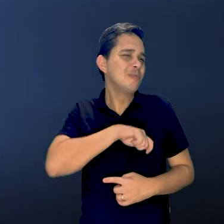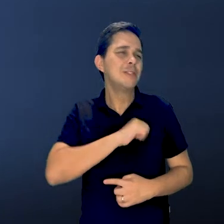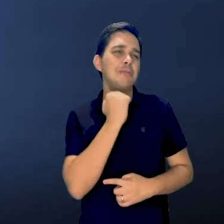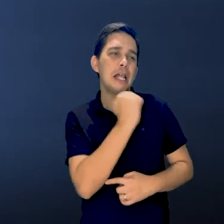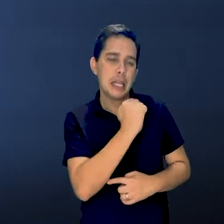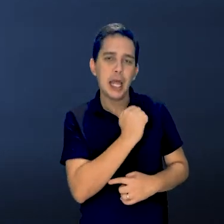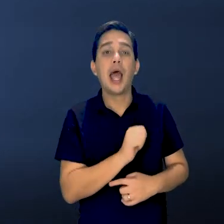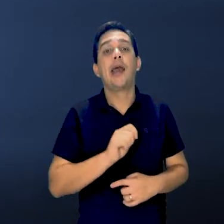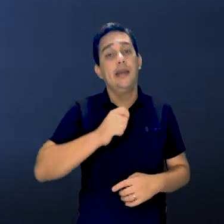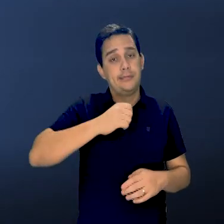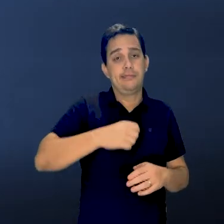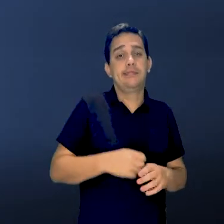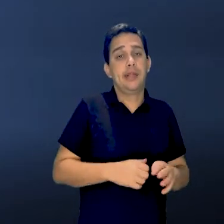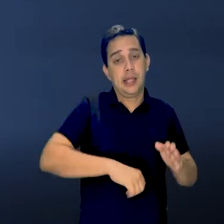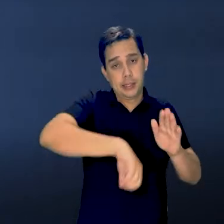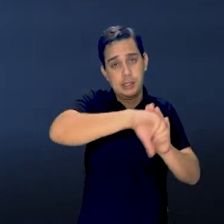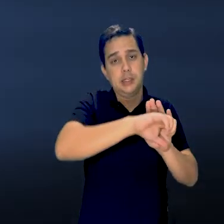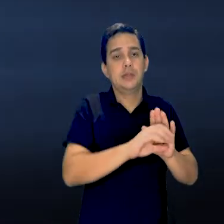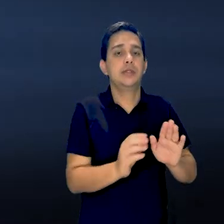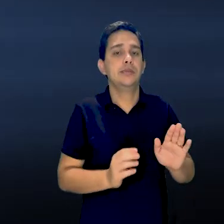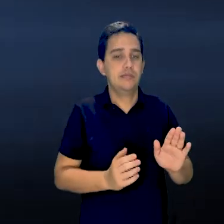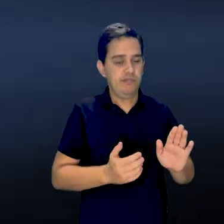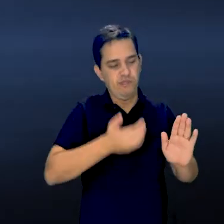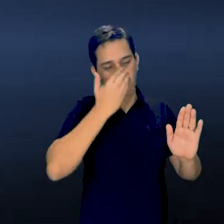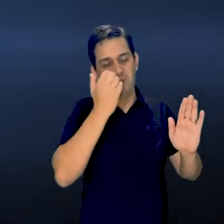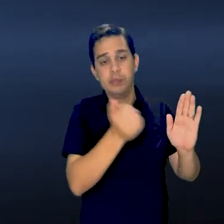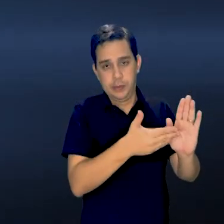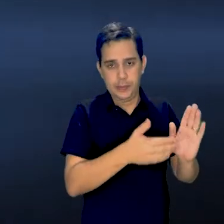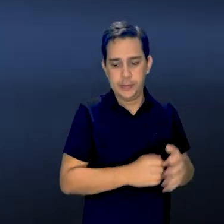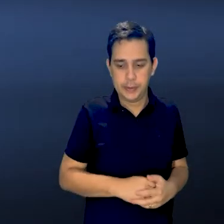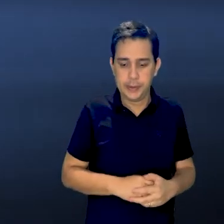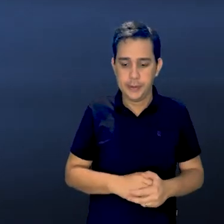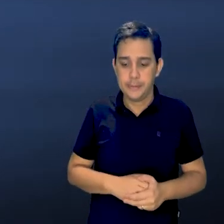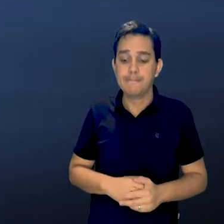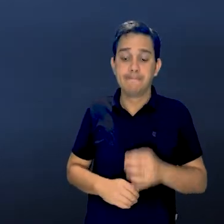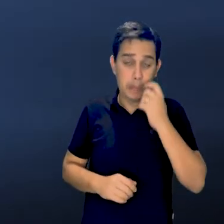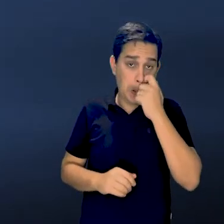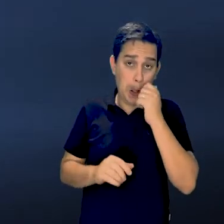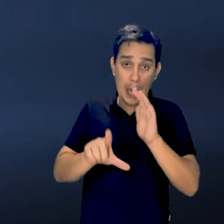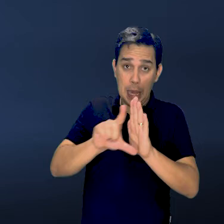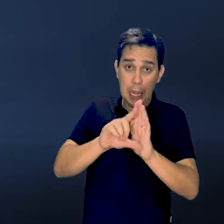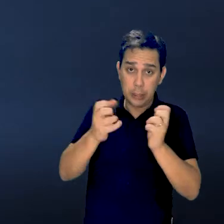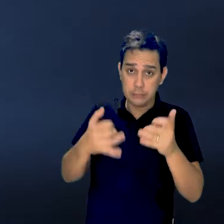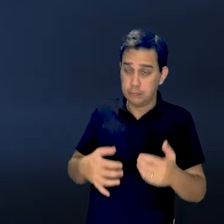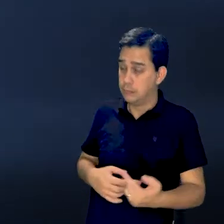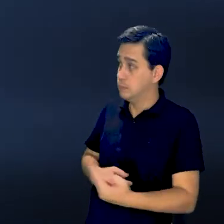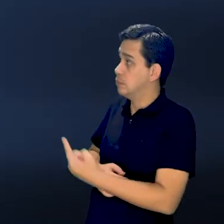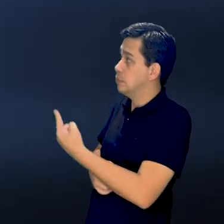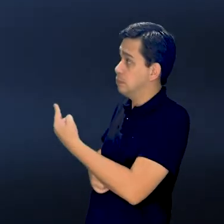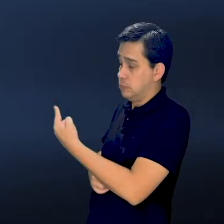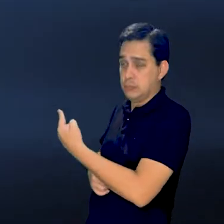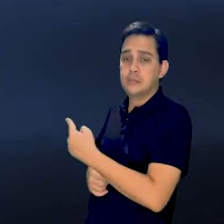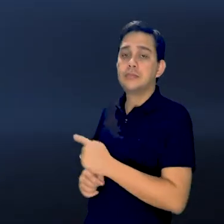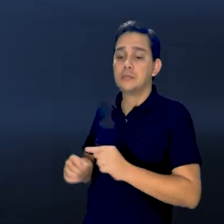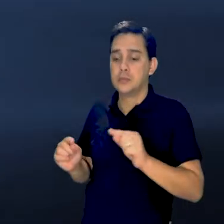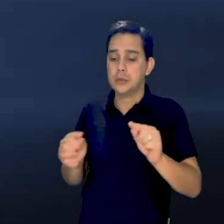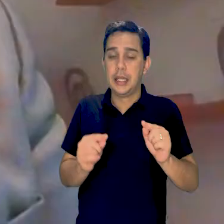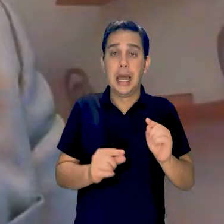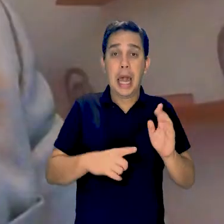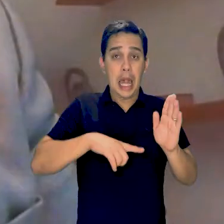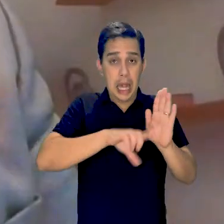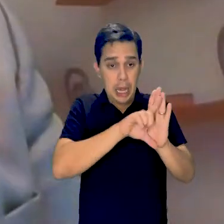sido adotada pelo homem médio. Ou seja, ele desatende um comando da